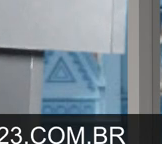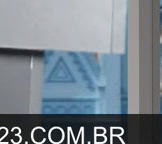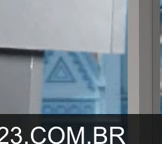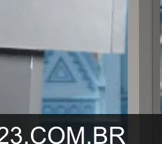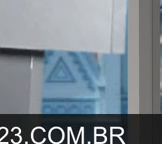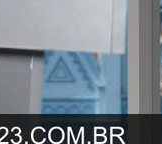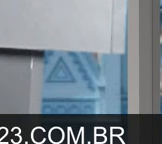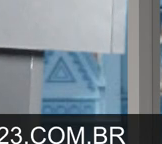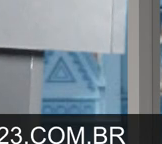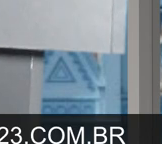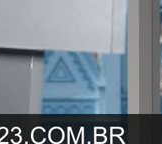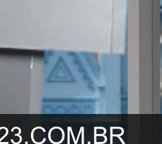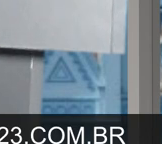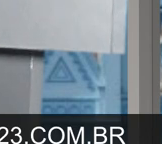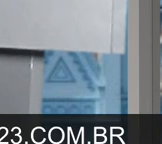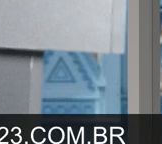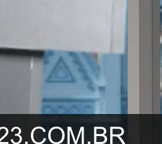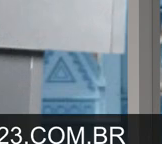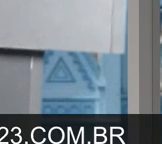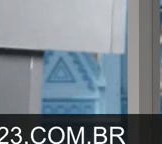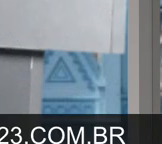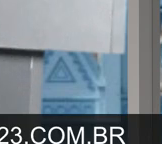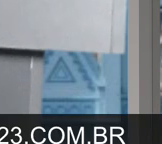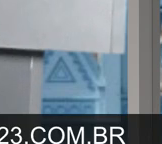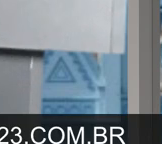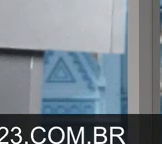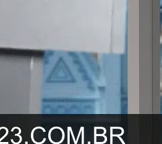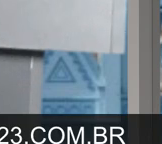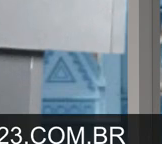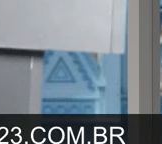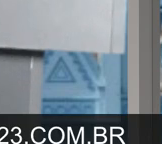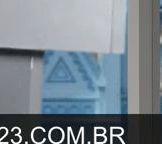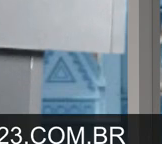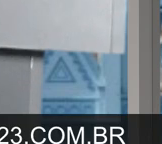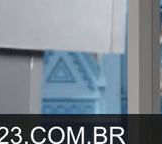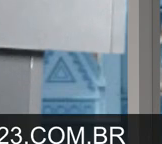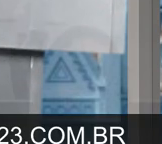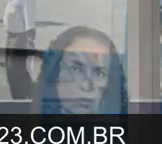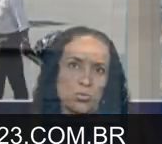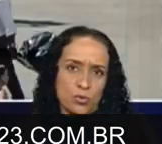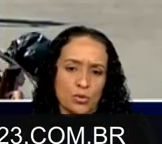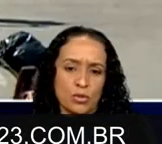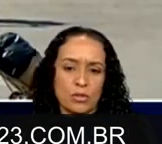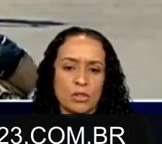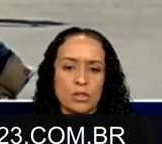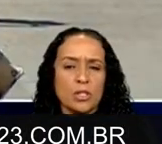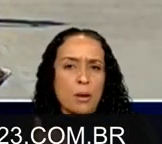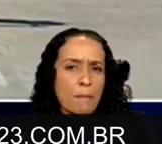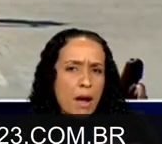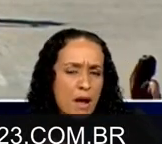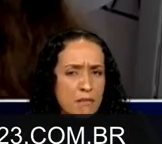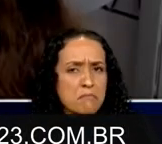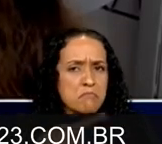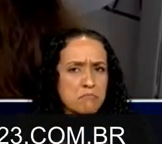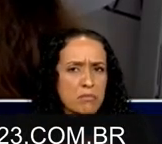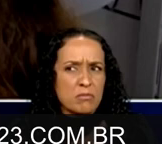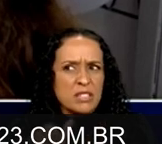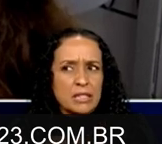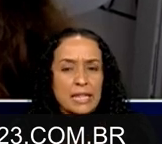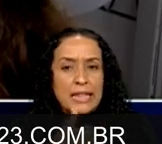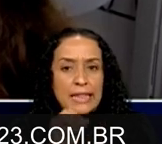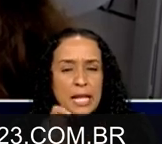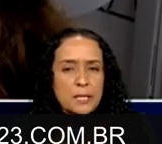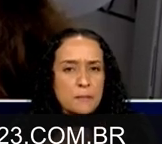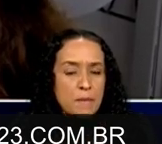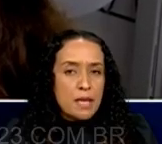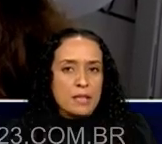ajudou as pessoas a renegociar dívidas, que é o Desenrola. Vamos ver. O balanço foi positivo depois de 10 meses